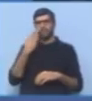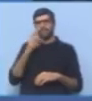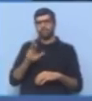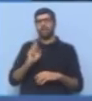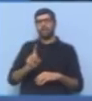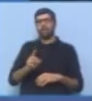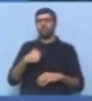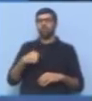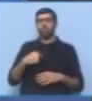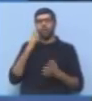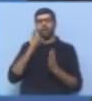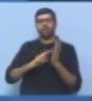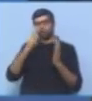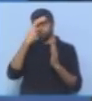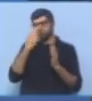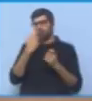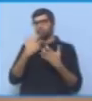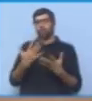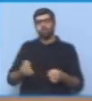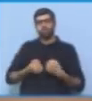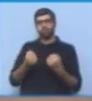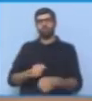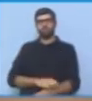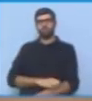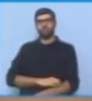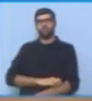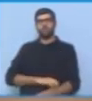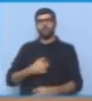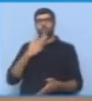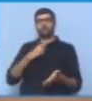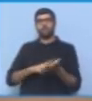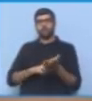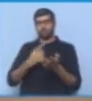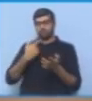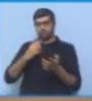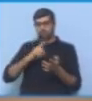que é eu não consigo ler a história toda. E a verdade que nós somos...